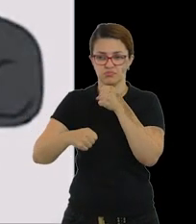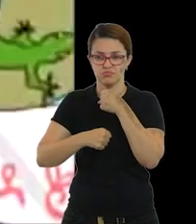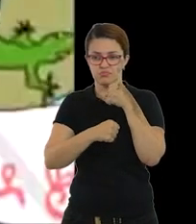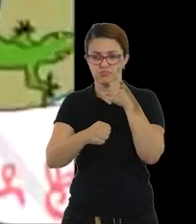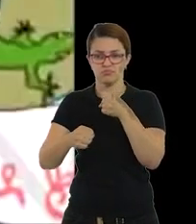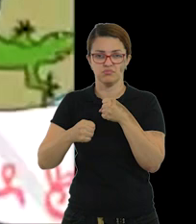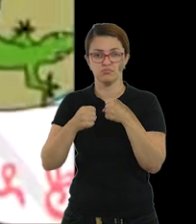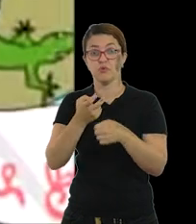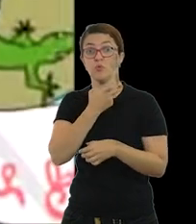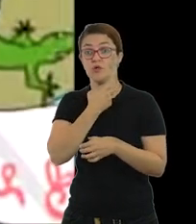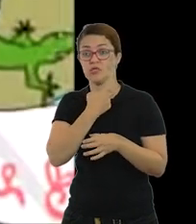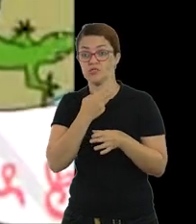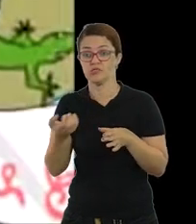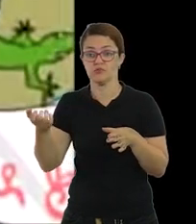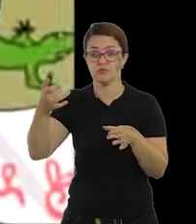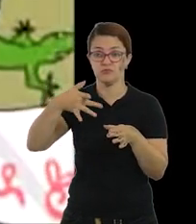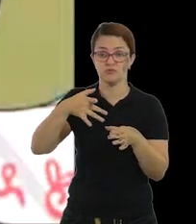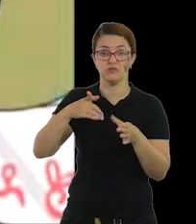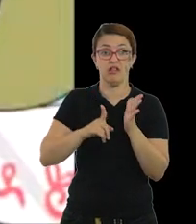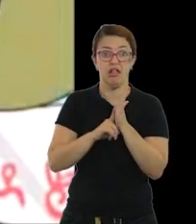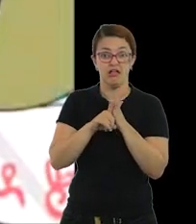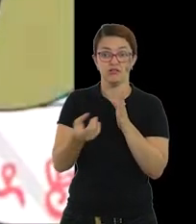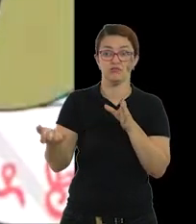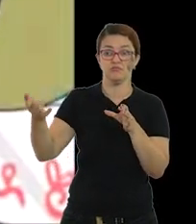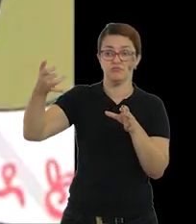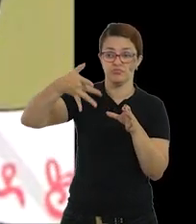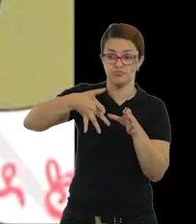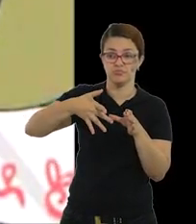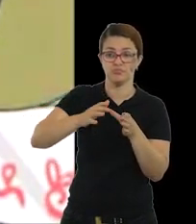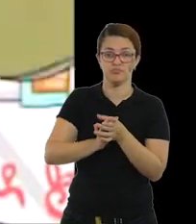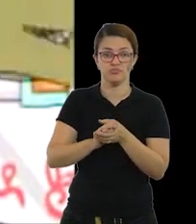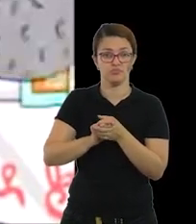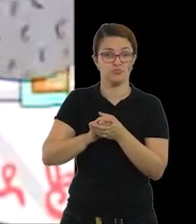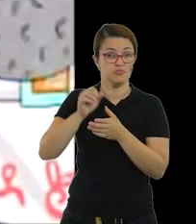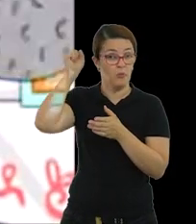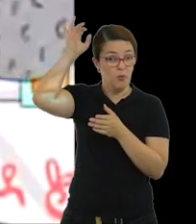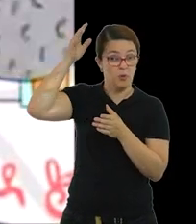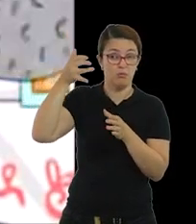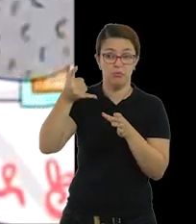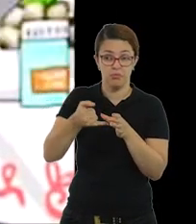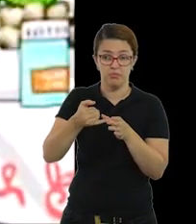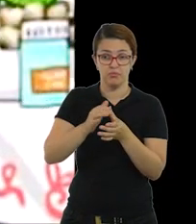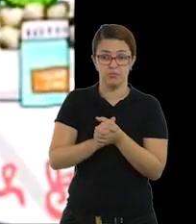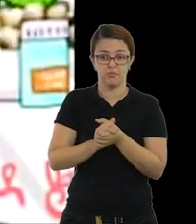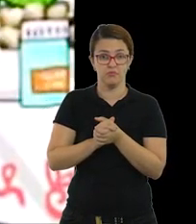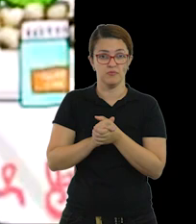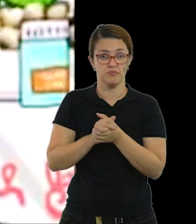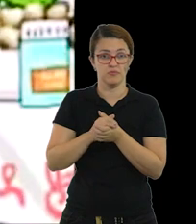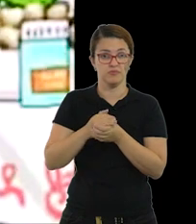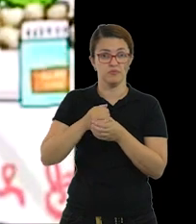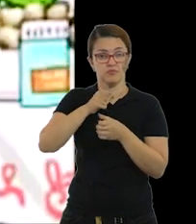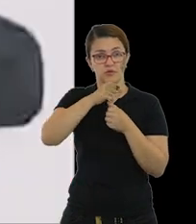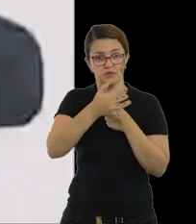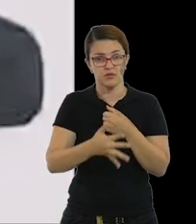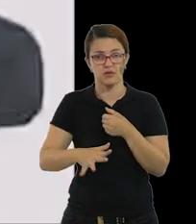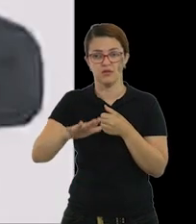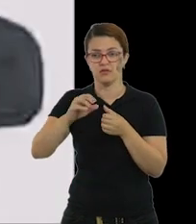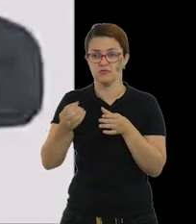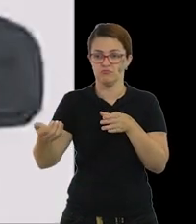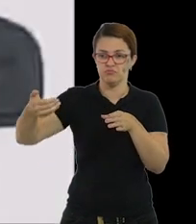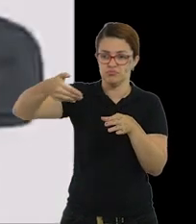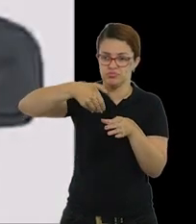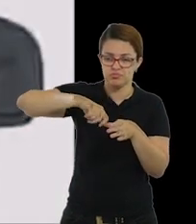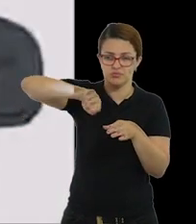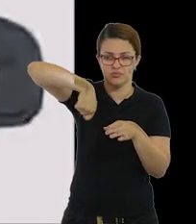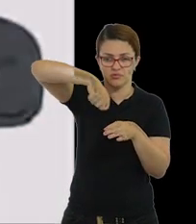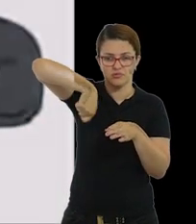caldeirão. Asas de morcego, rabo de lagartixa, cocô de baleia, unha de sereia, a bruxa